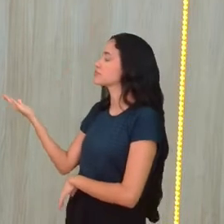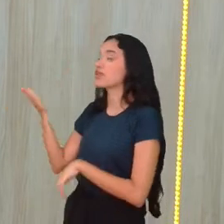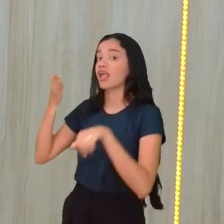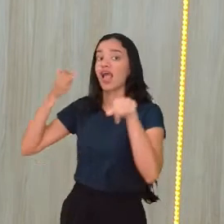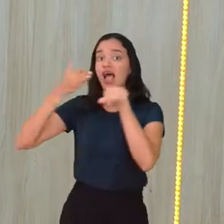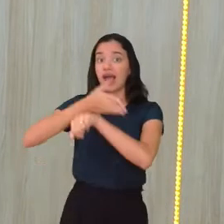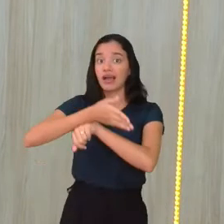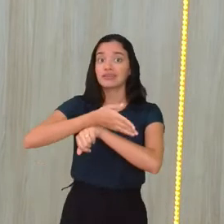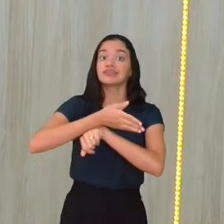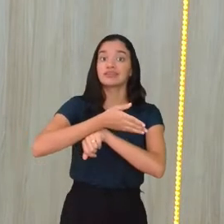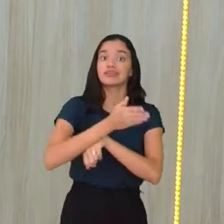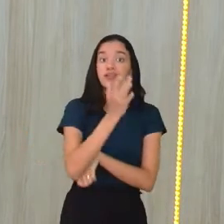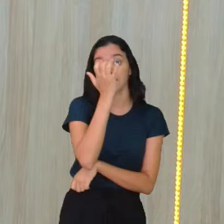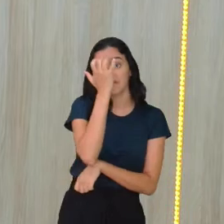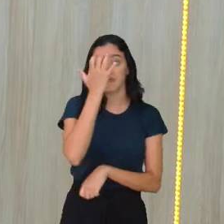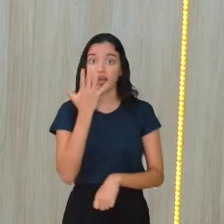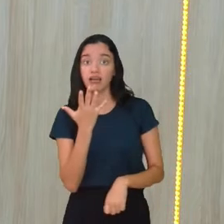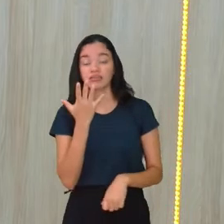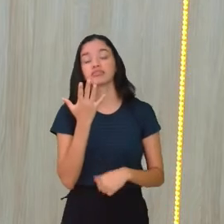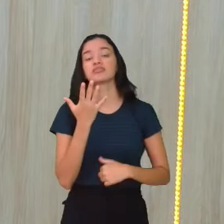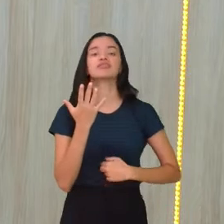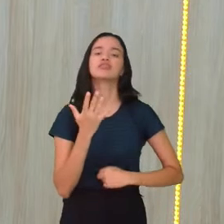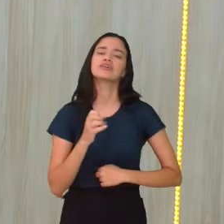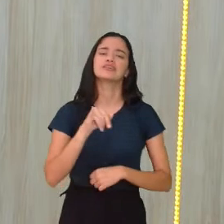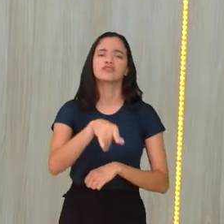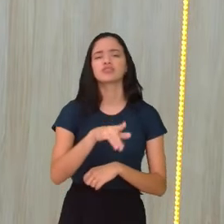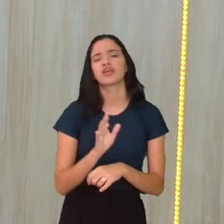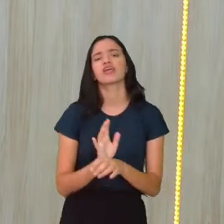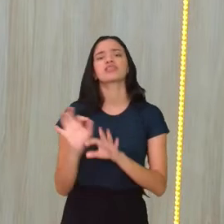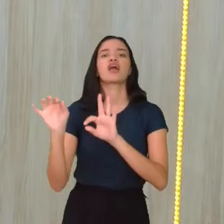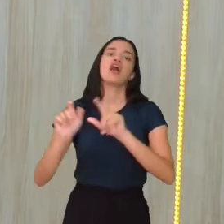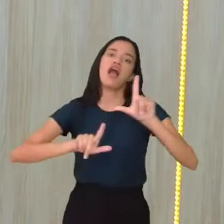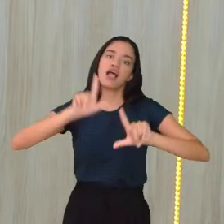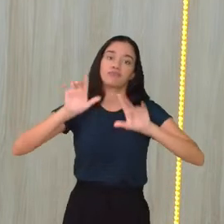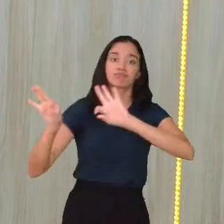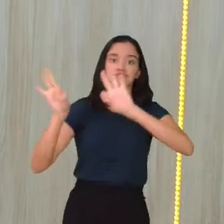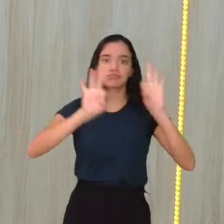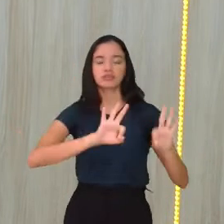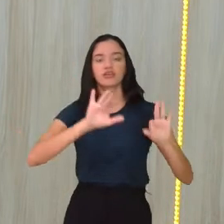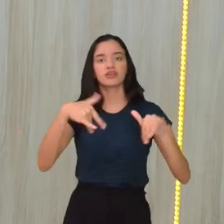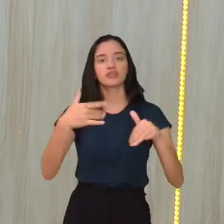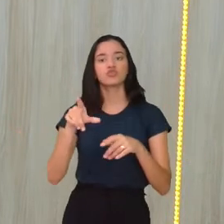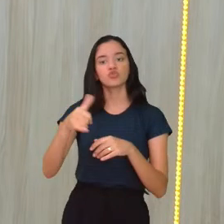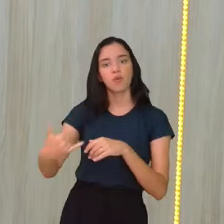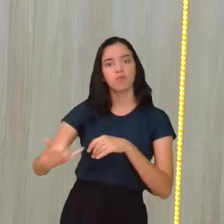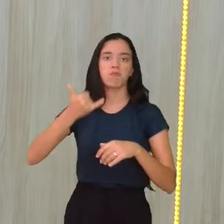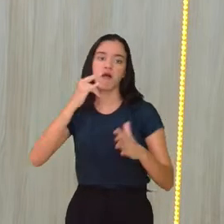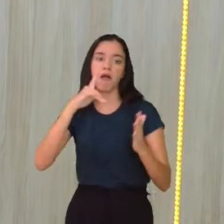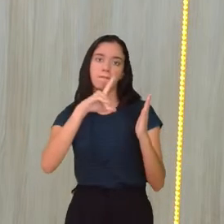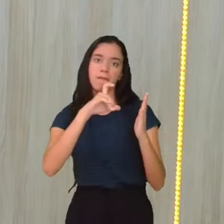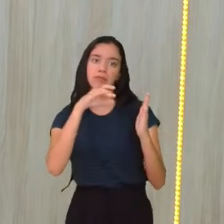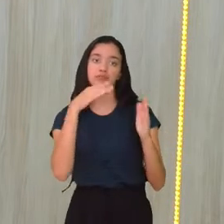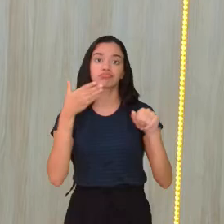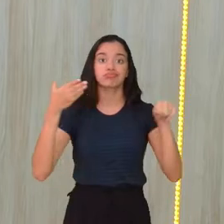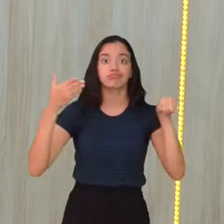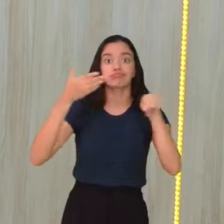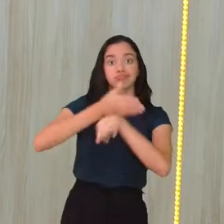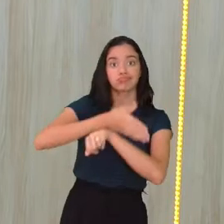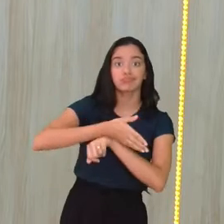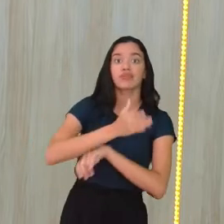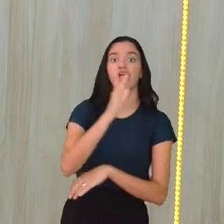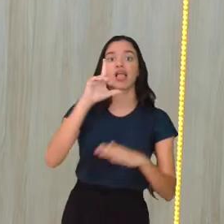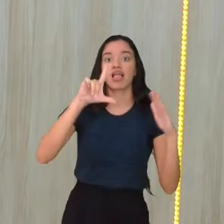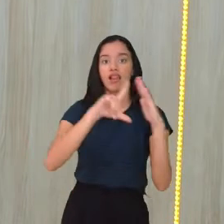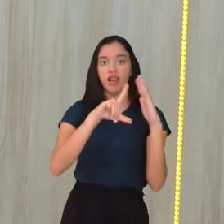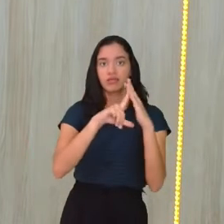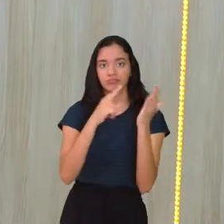de forma mais fácil, né? De repente, se você está assistindo pela TV, é só apontar a câmera do celular, vai lá para a loja